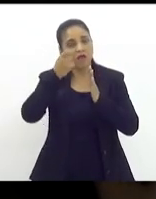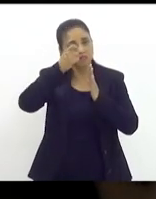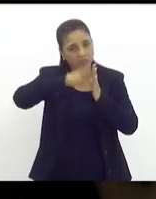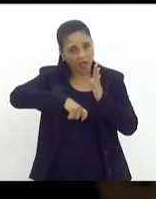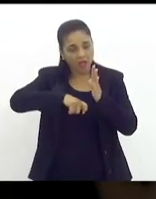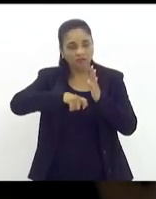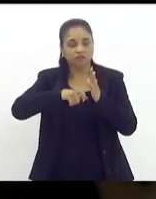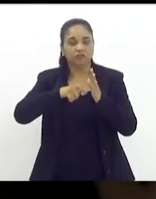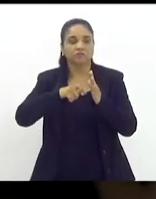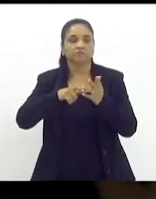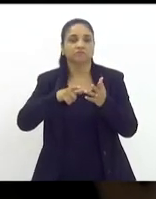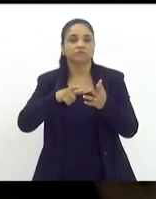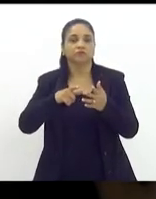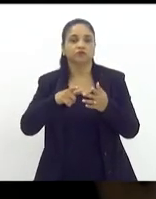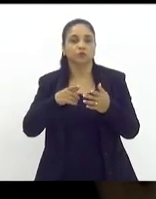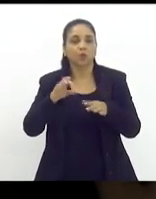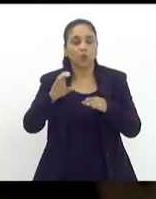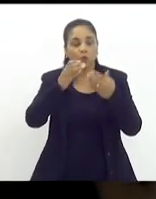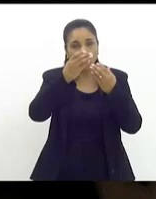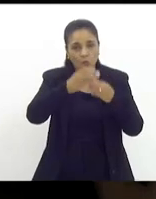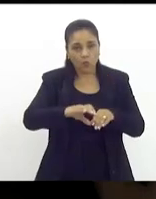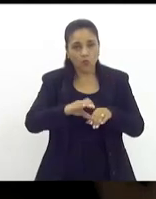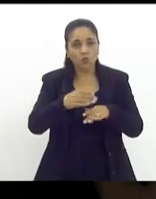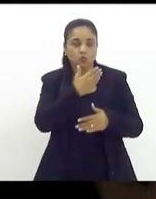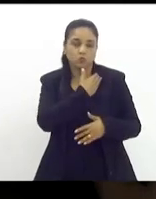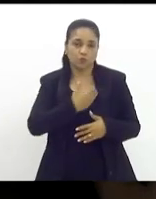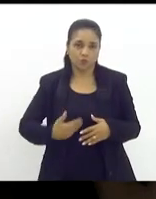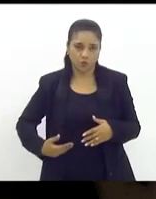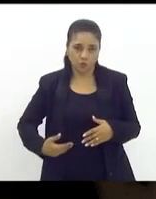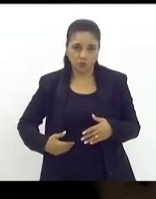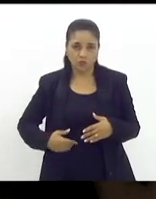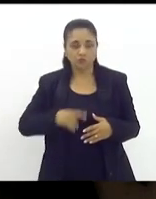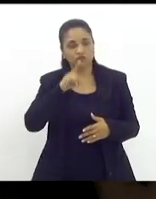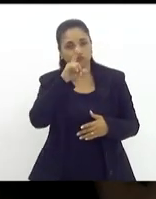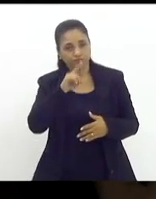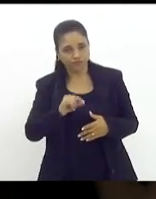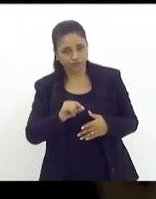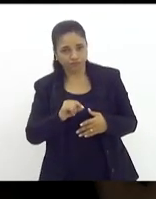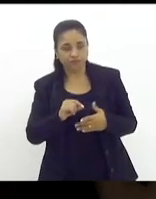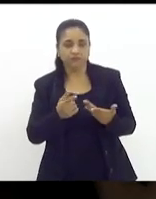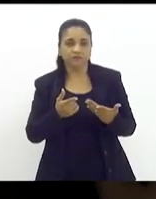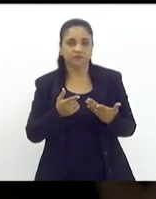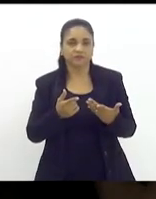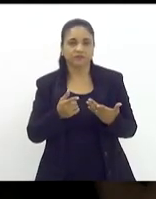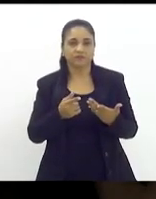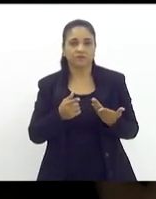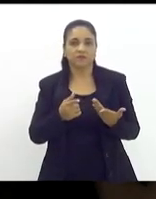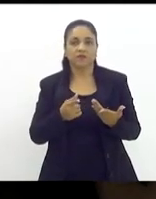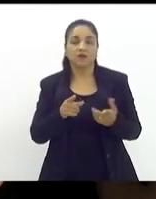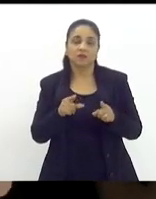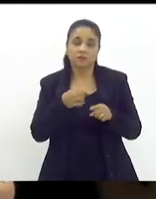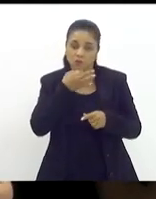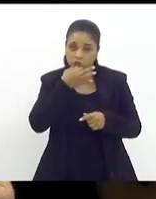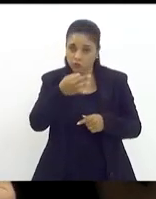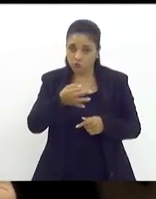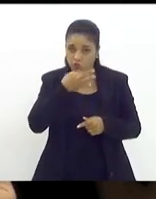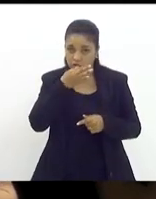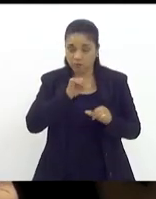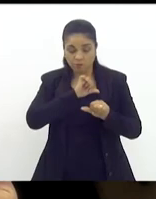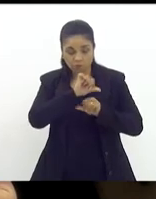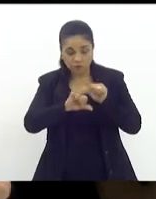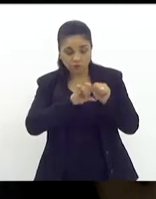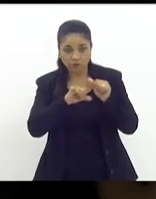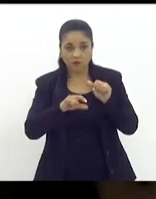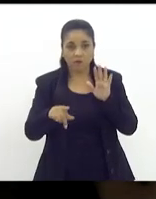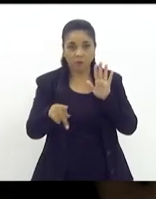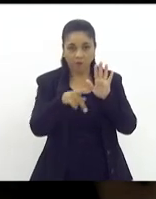nos concursos públicos. Então, o deputado Delaroli podia sugerir que o projeto modificasse essa